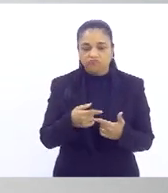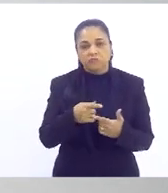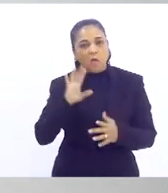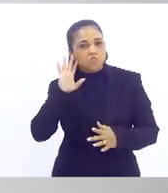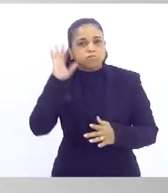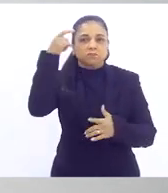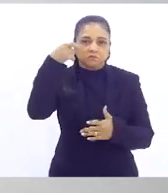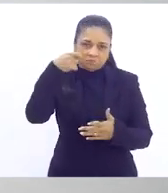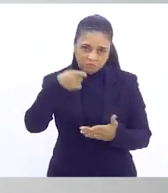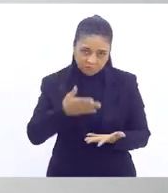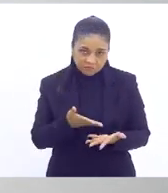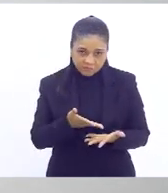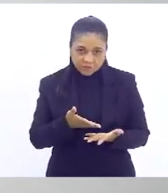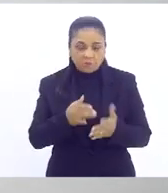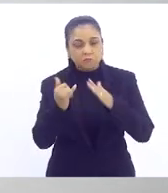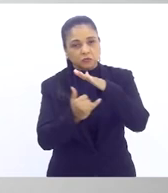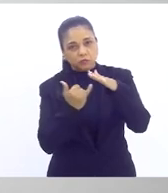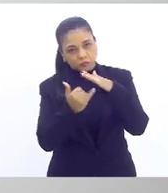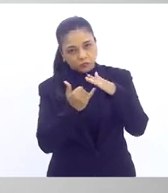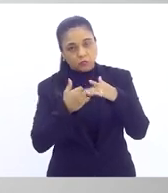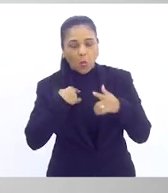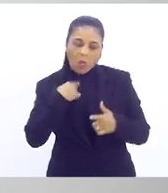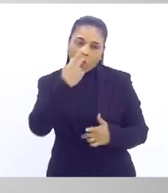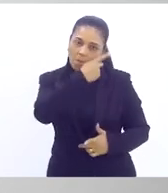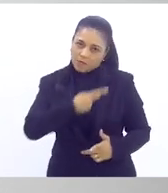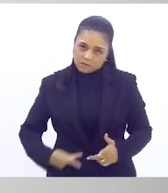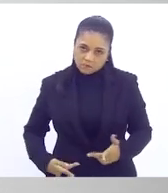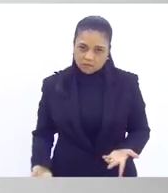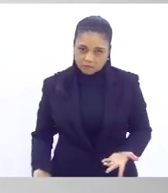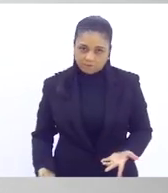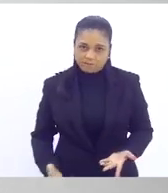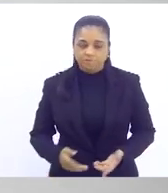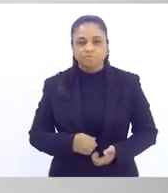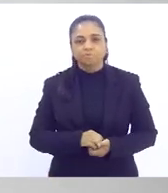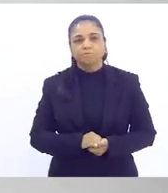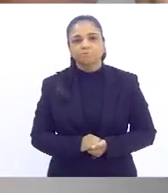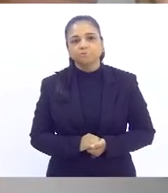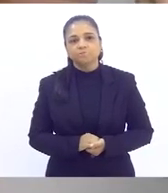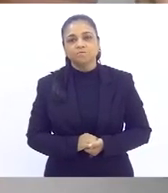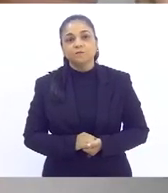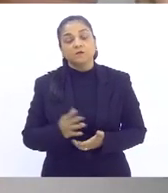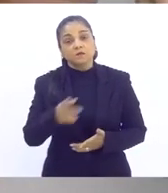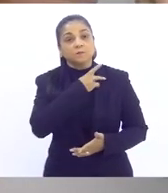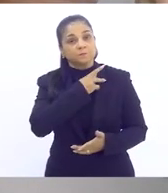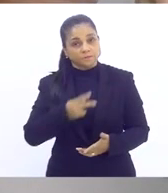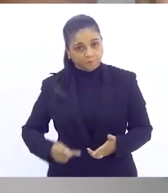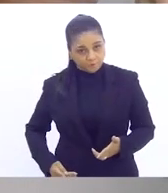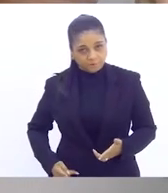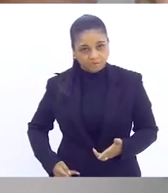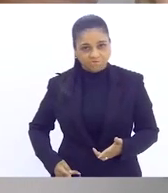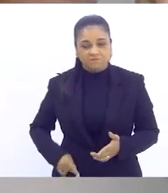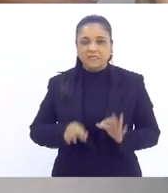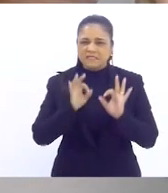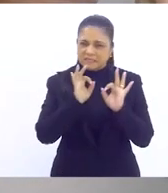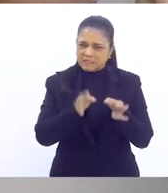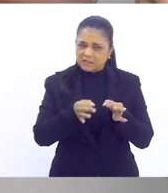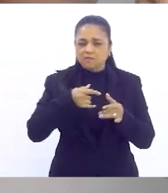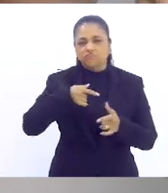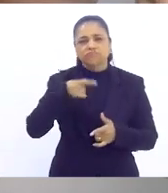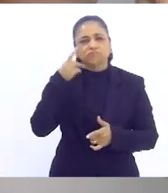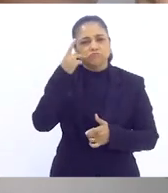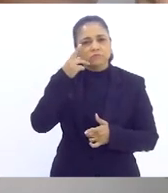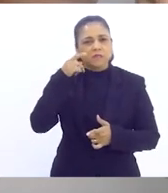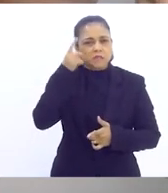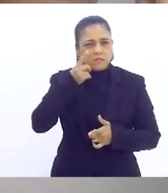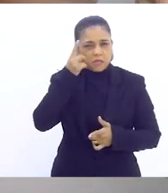para o Instituto que eu por acaso sou presidente é isso presidente Com certeza Deputado Gustavo vai